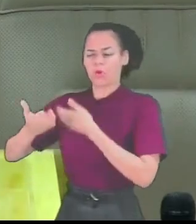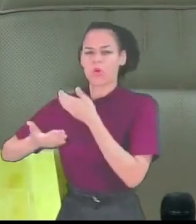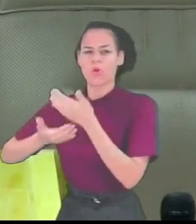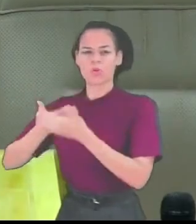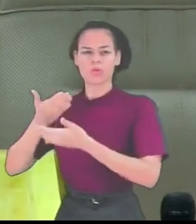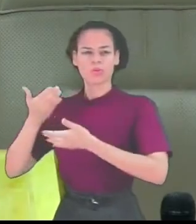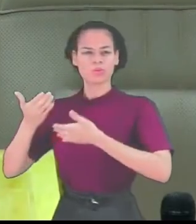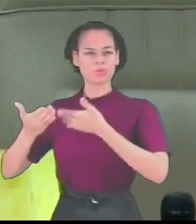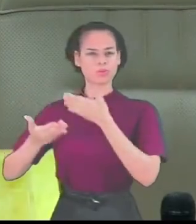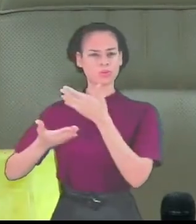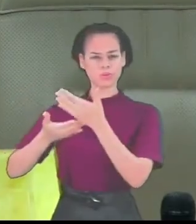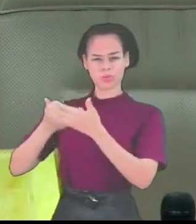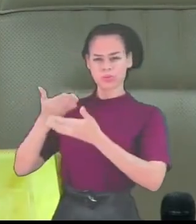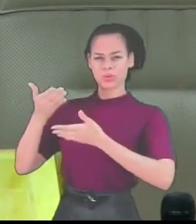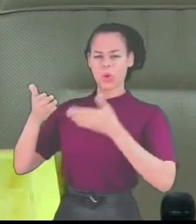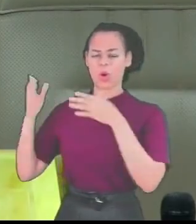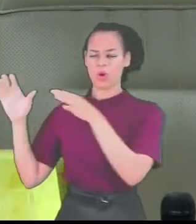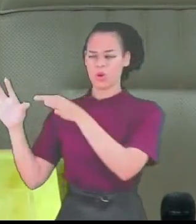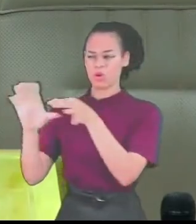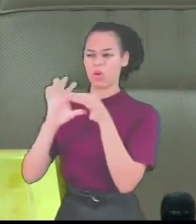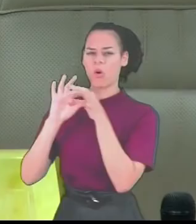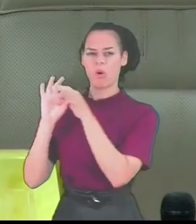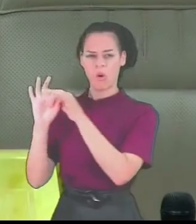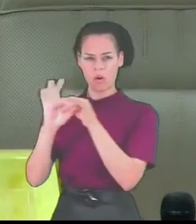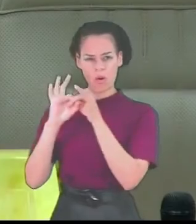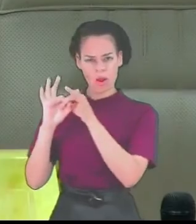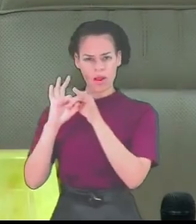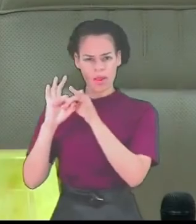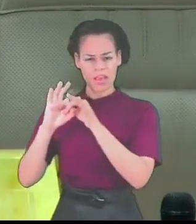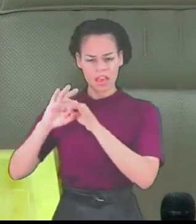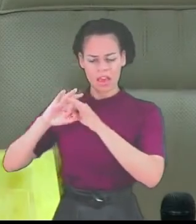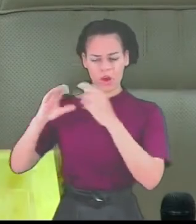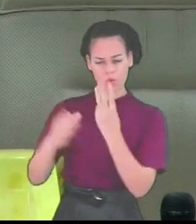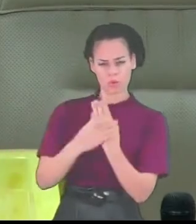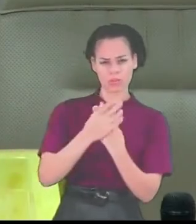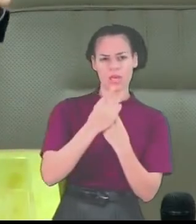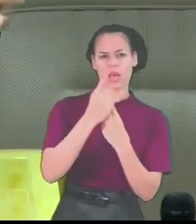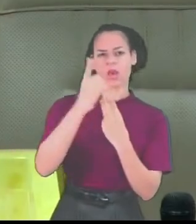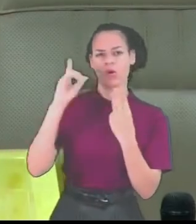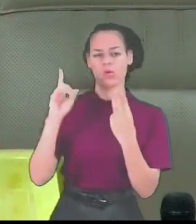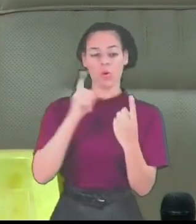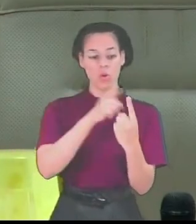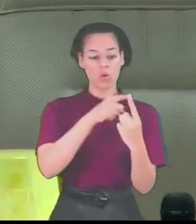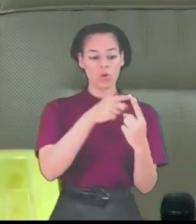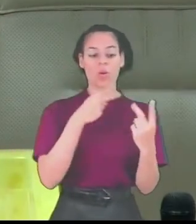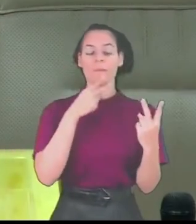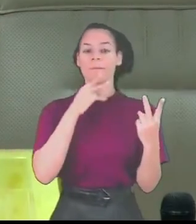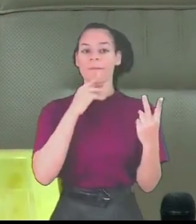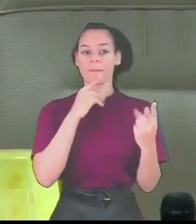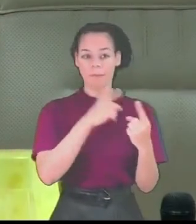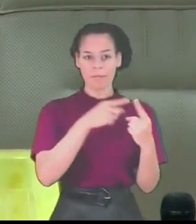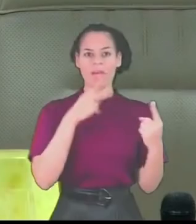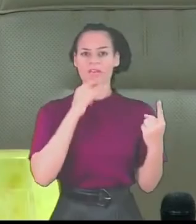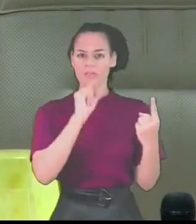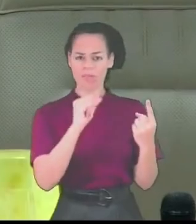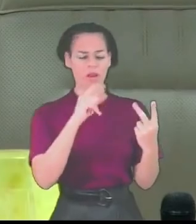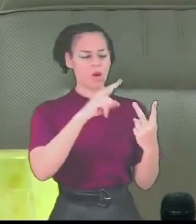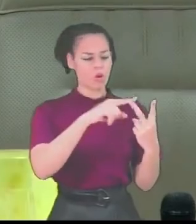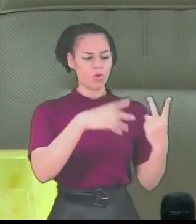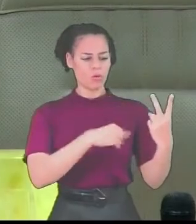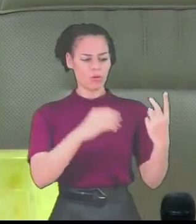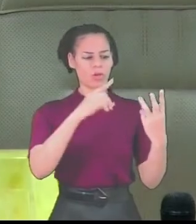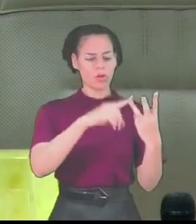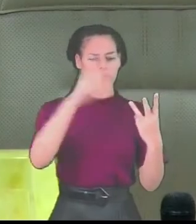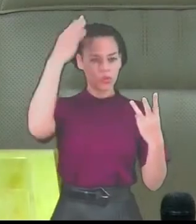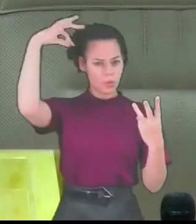existam em Plenitude eles estão em concordância o que o pai fala o filho e o Espírito Santo